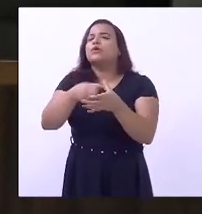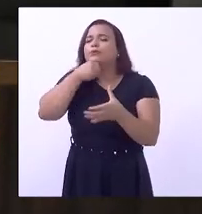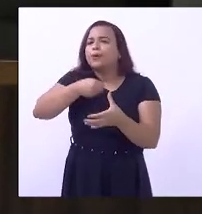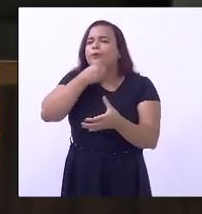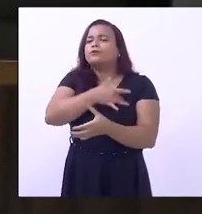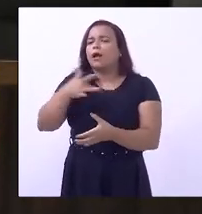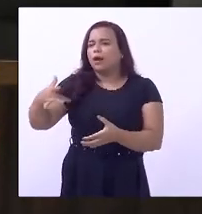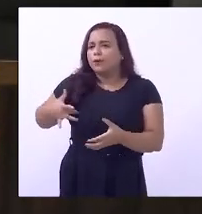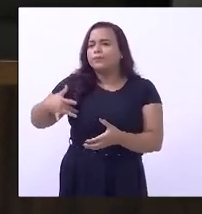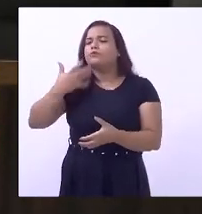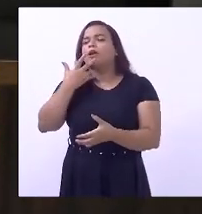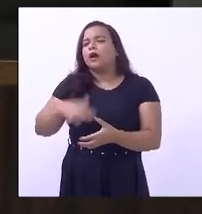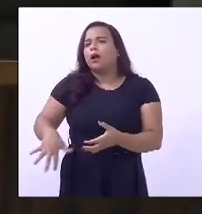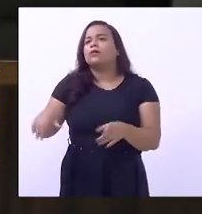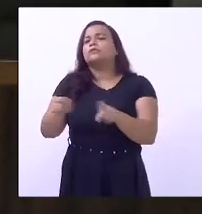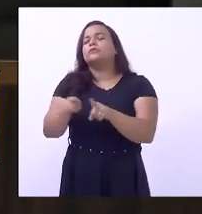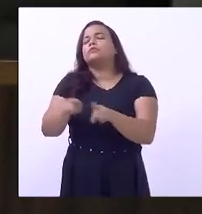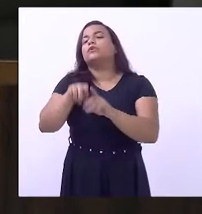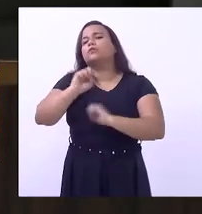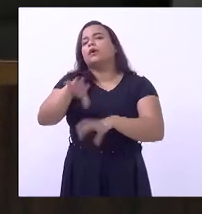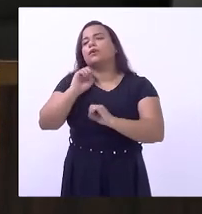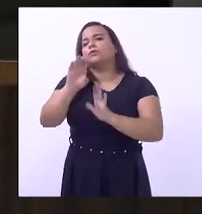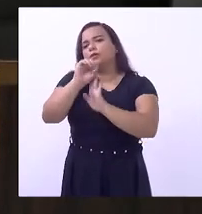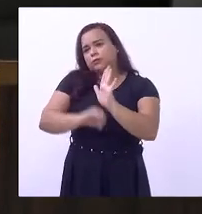e de orçamento. Para emitir parecer pela Comissão de